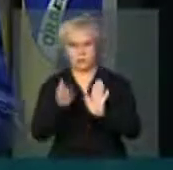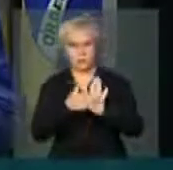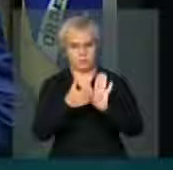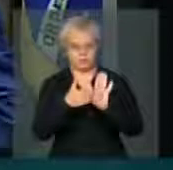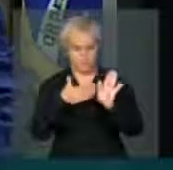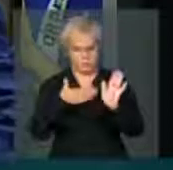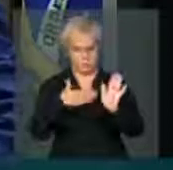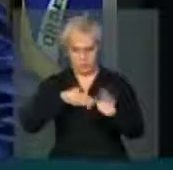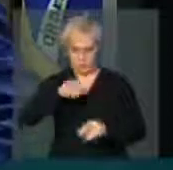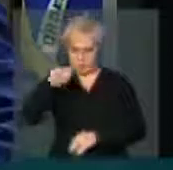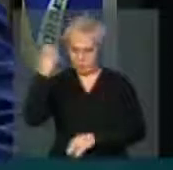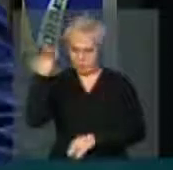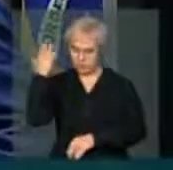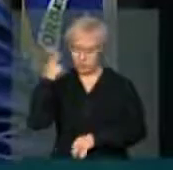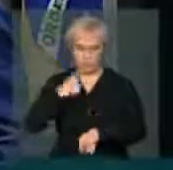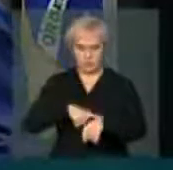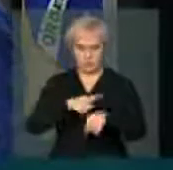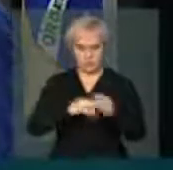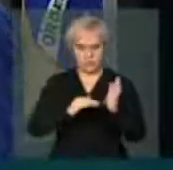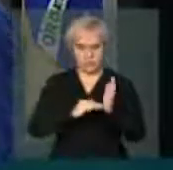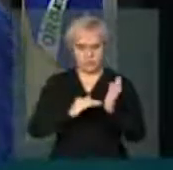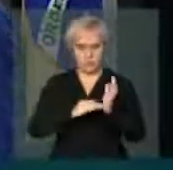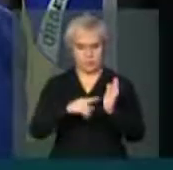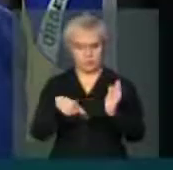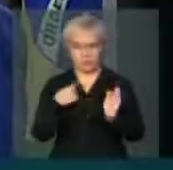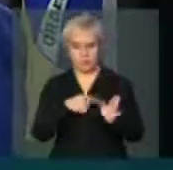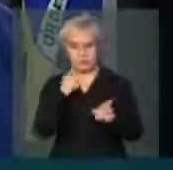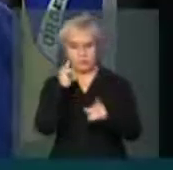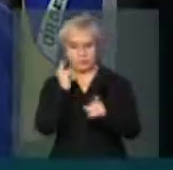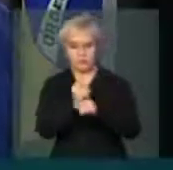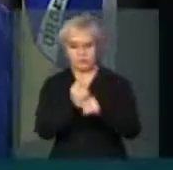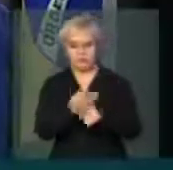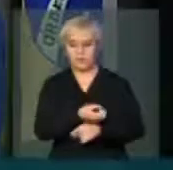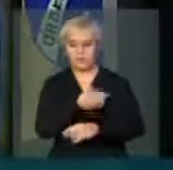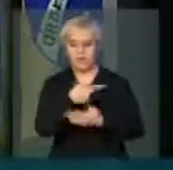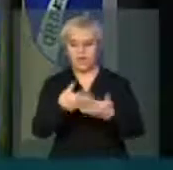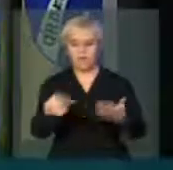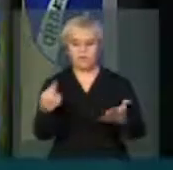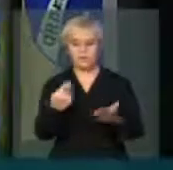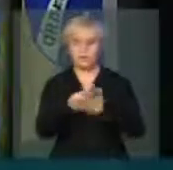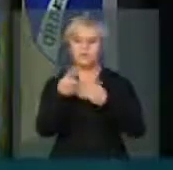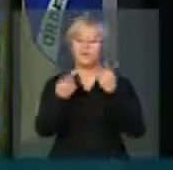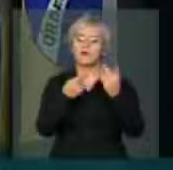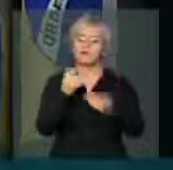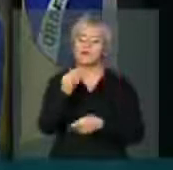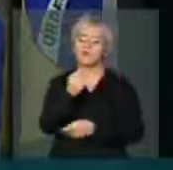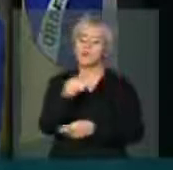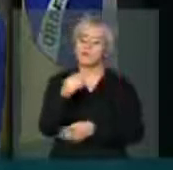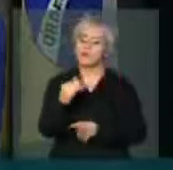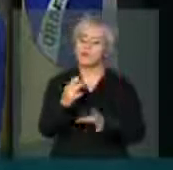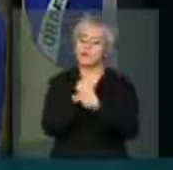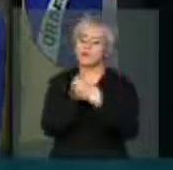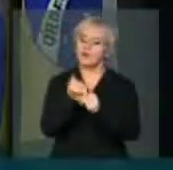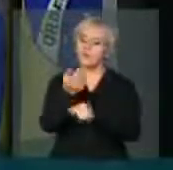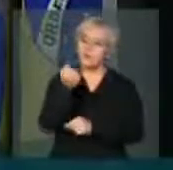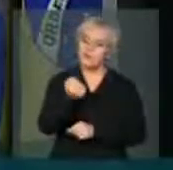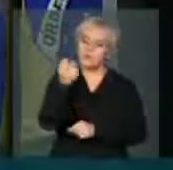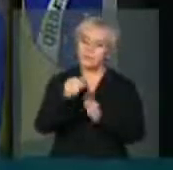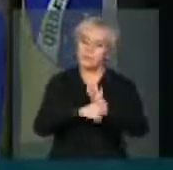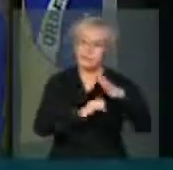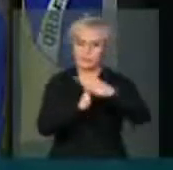minha no Senado, nós chegamos a esbarrar em diversas evidências de que os fundos de pensão das